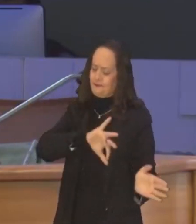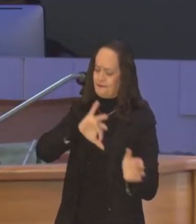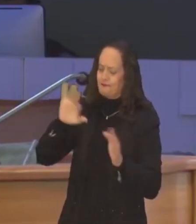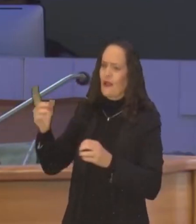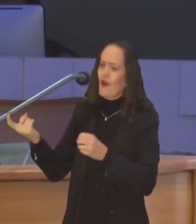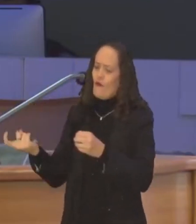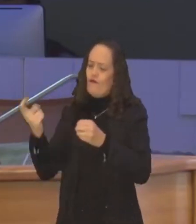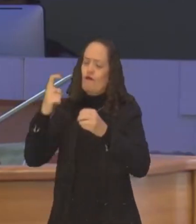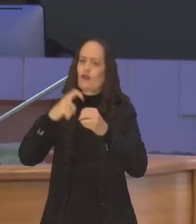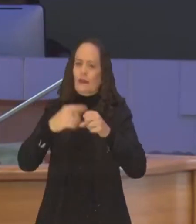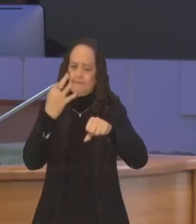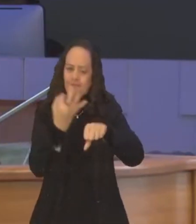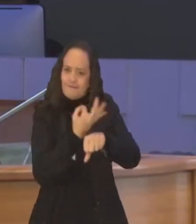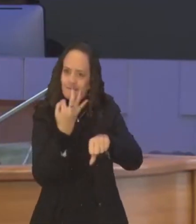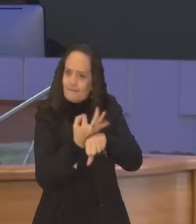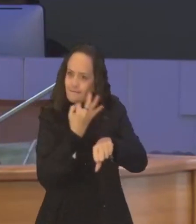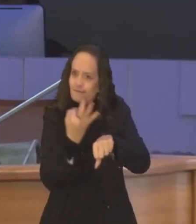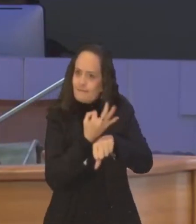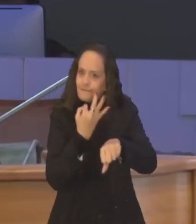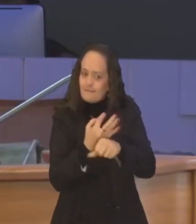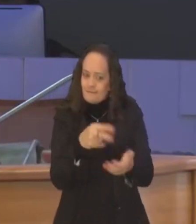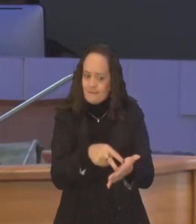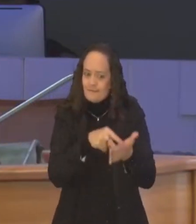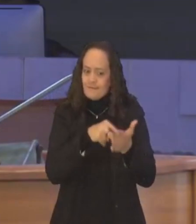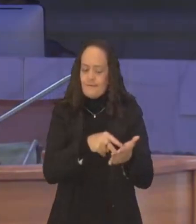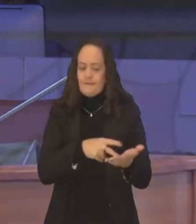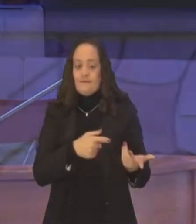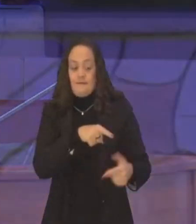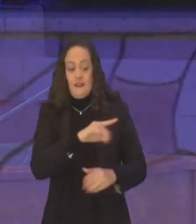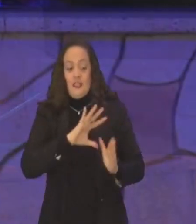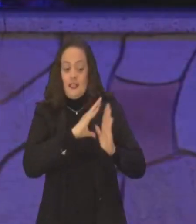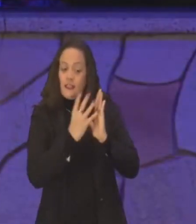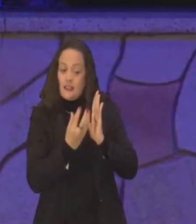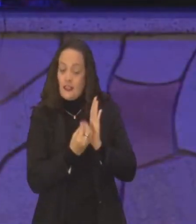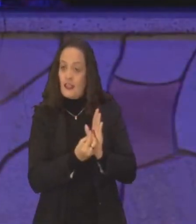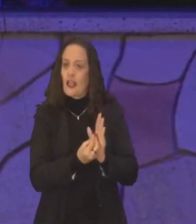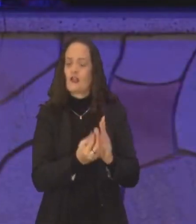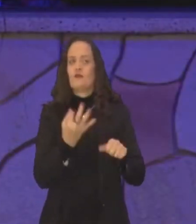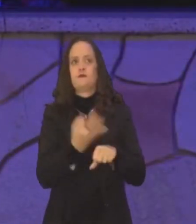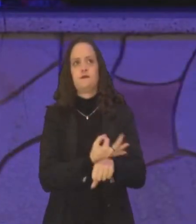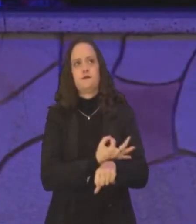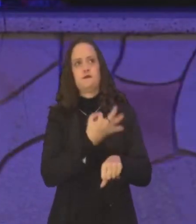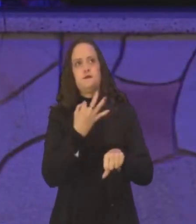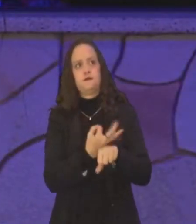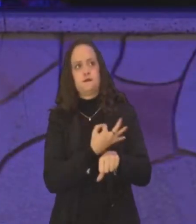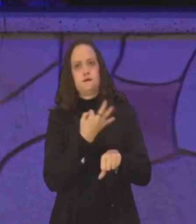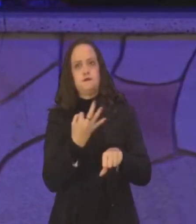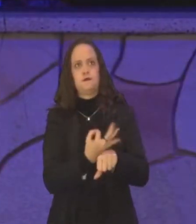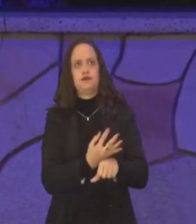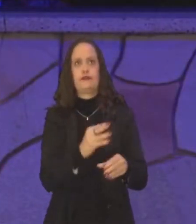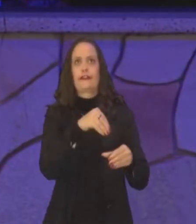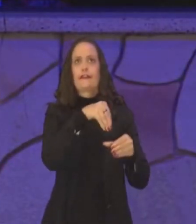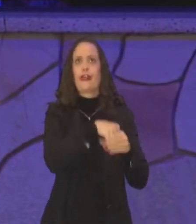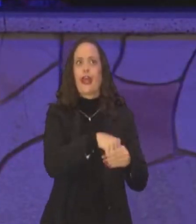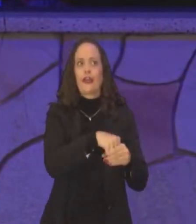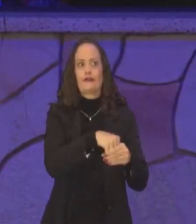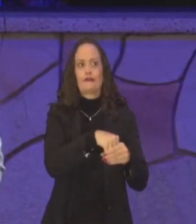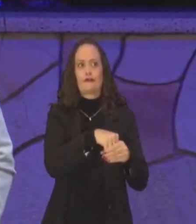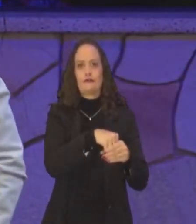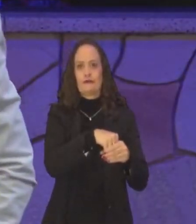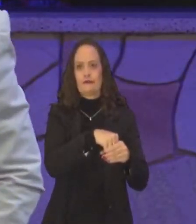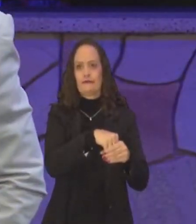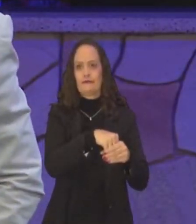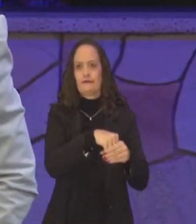da tolerância, que a igreja estava suportando pessoas dentro da